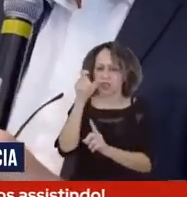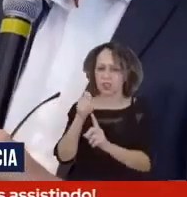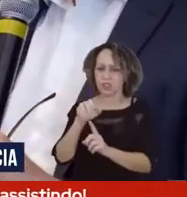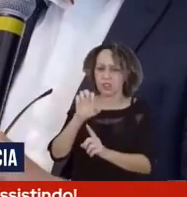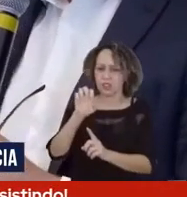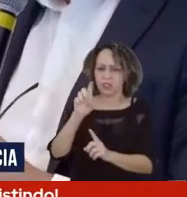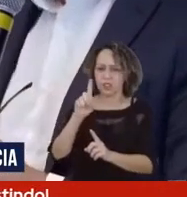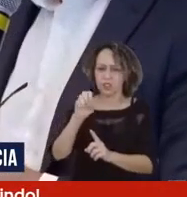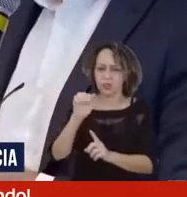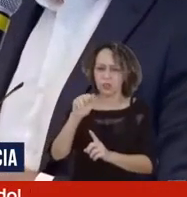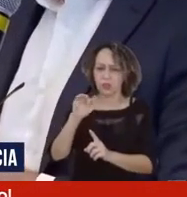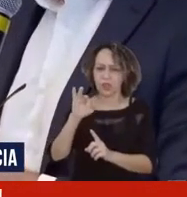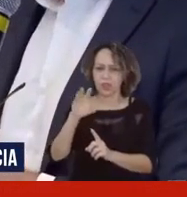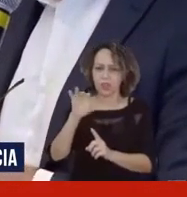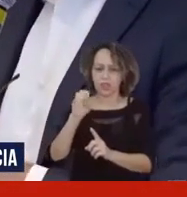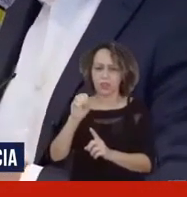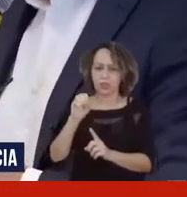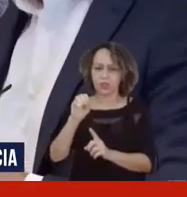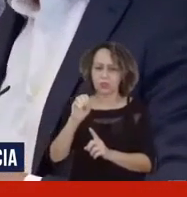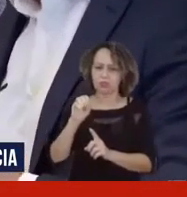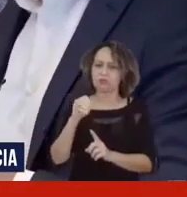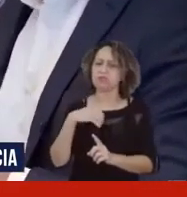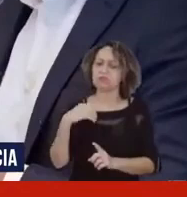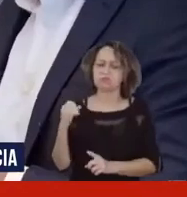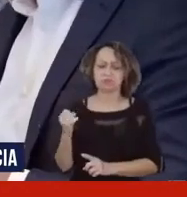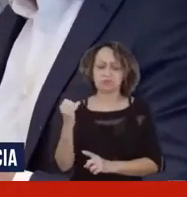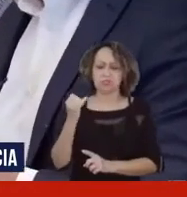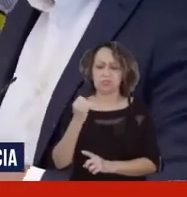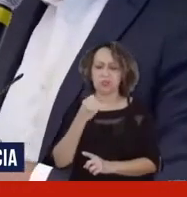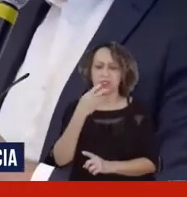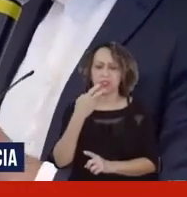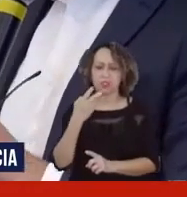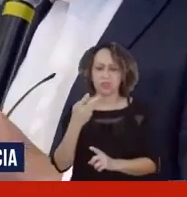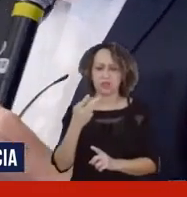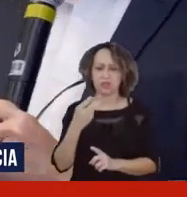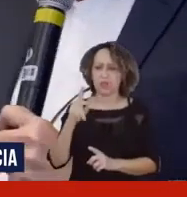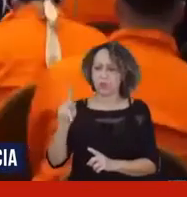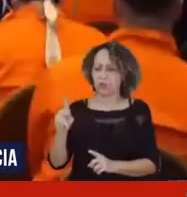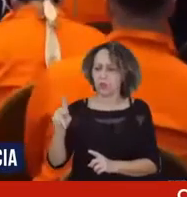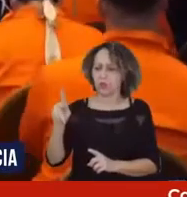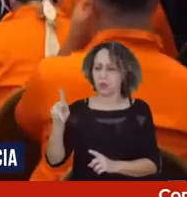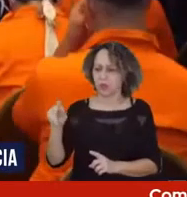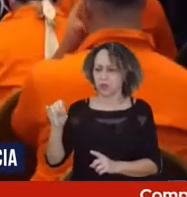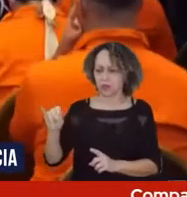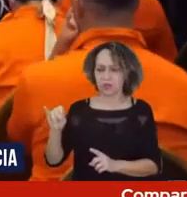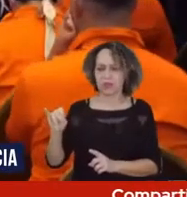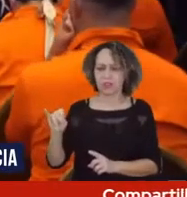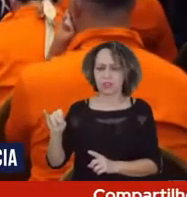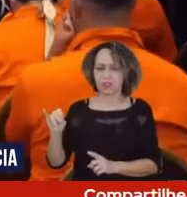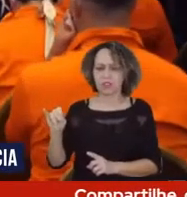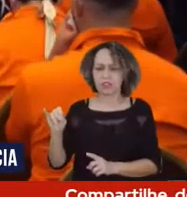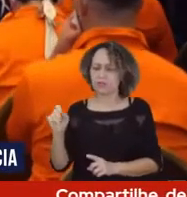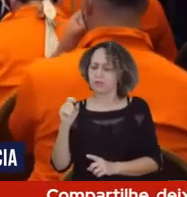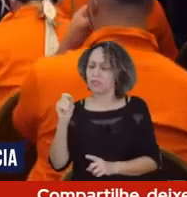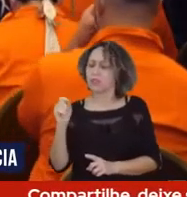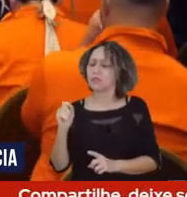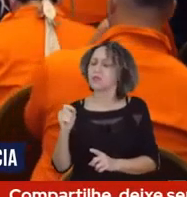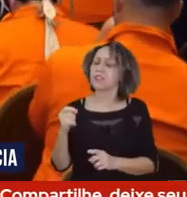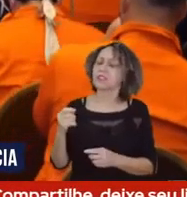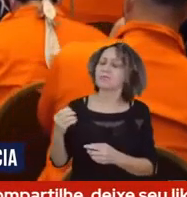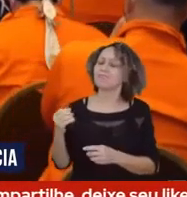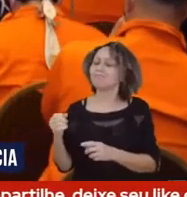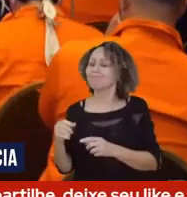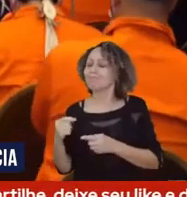PPI é justificado também por essa diminuição da extração de custos. Presidente, de 2014 a 2018, caiu